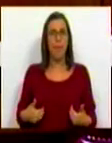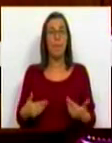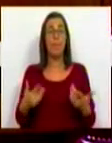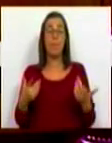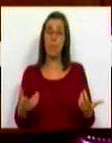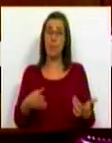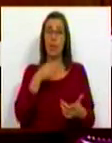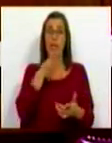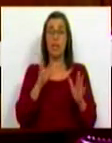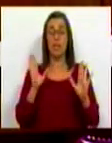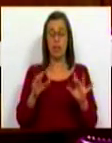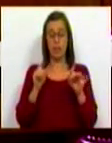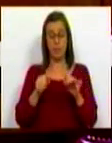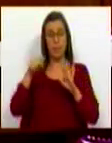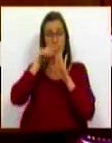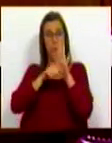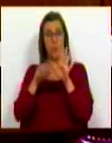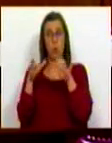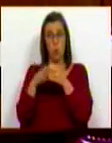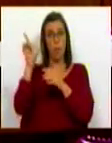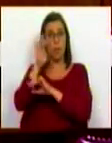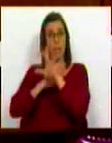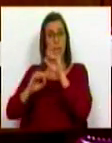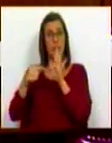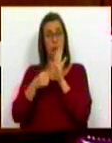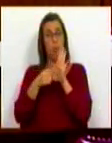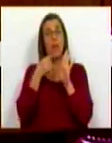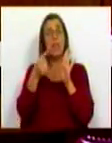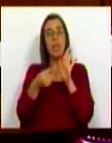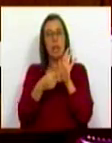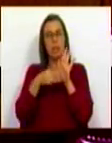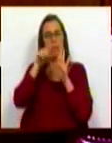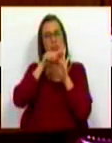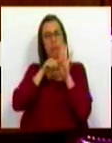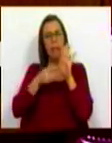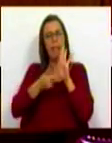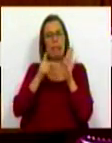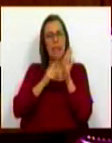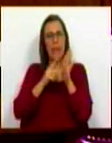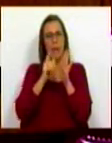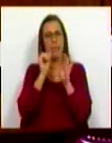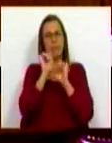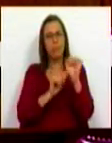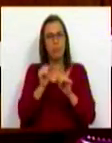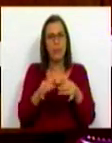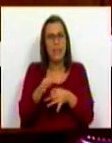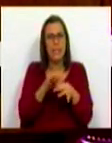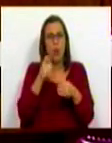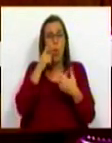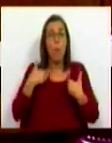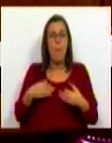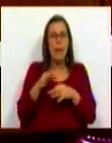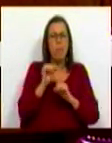De referir ainda que esta diretiva da Comissão refere-se aos requisitos técnicos para a codificação dos tecidos e células de origem